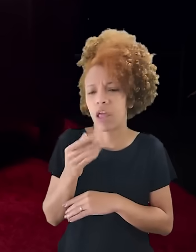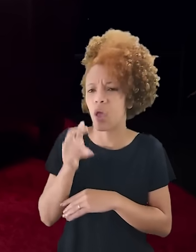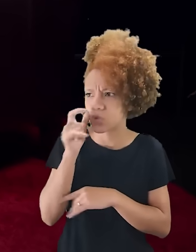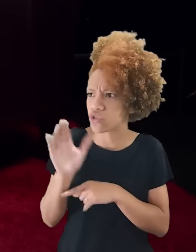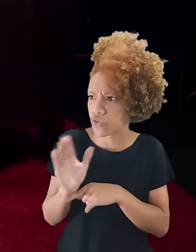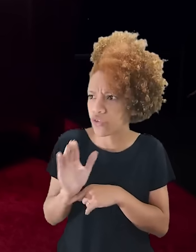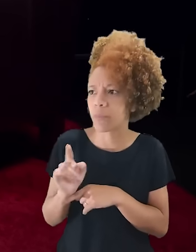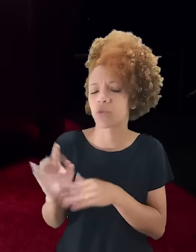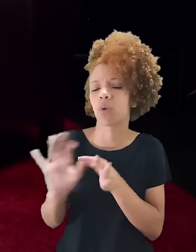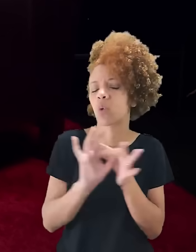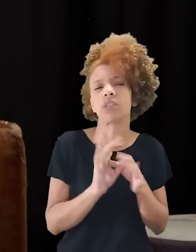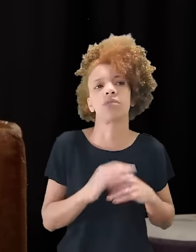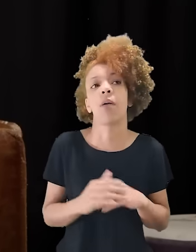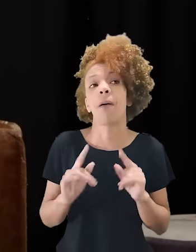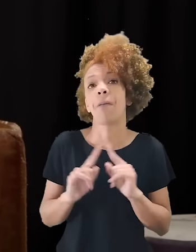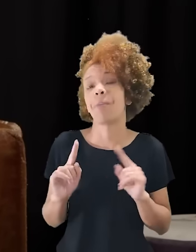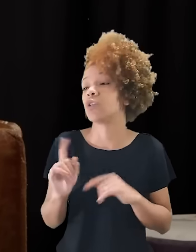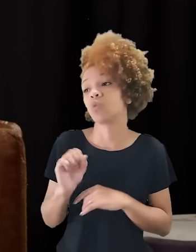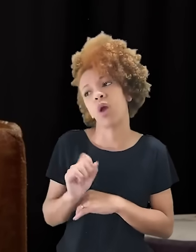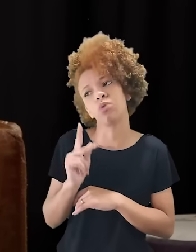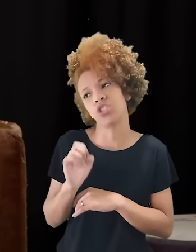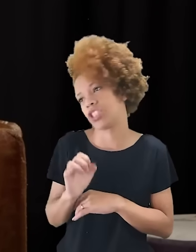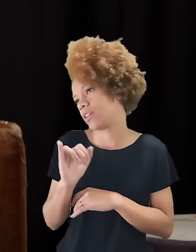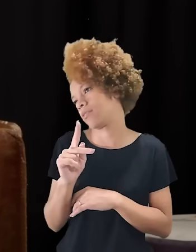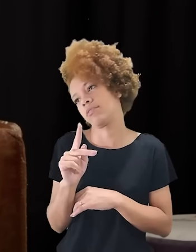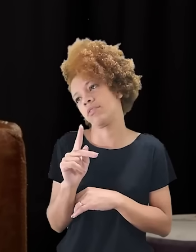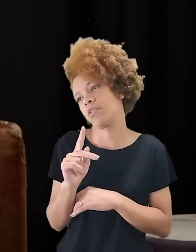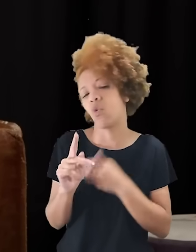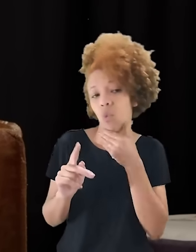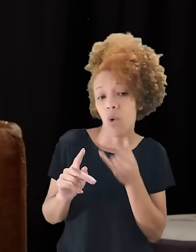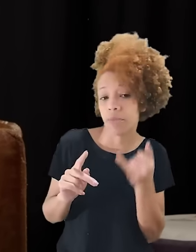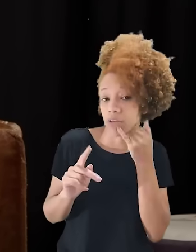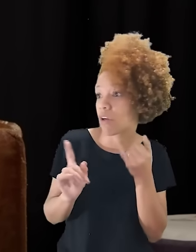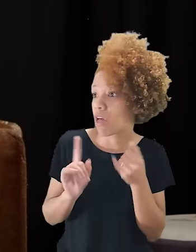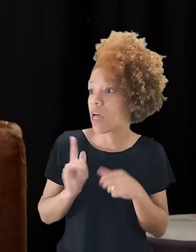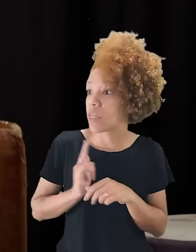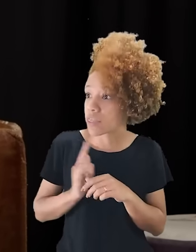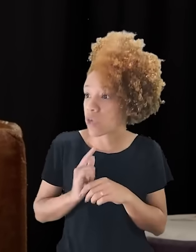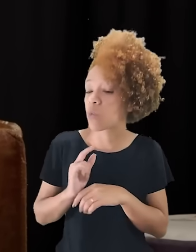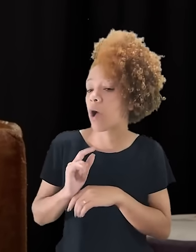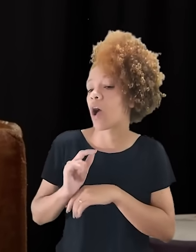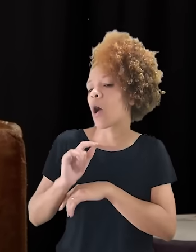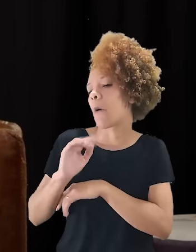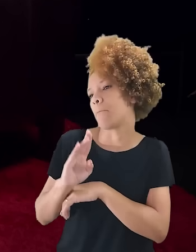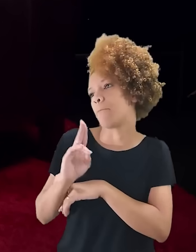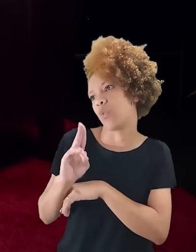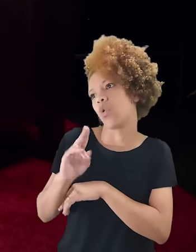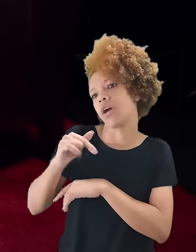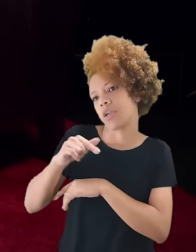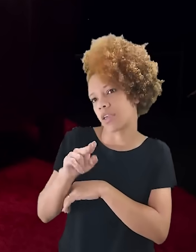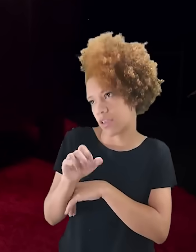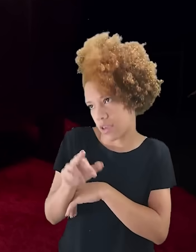assisti um filme que era sobre isso e geralmente não não é o shake ou o homem que entra em contato existe uma booker é uma